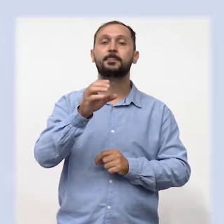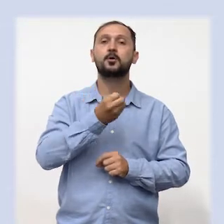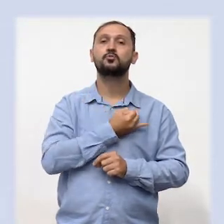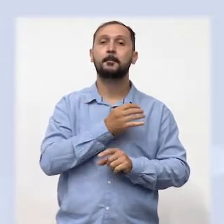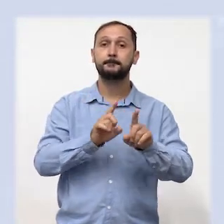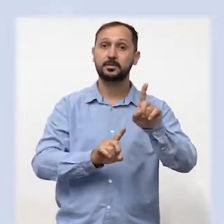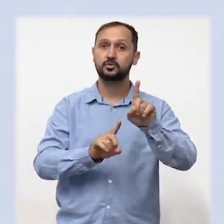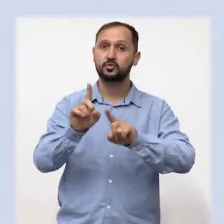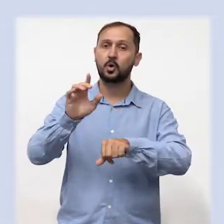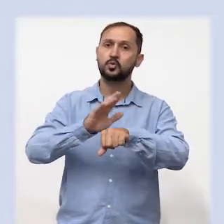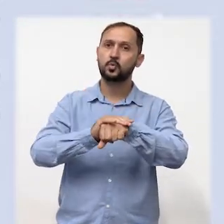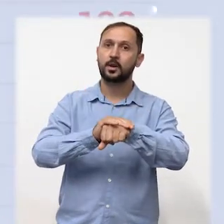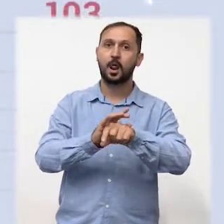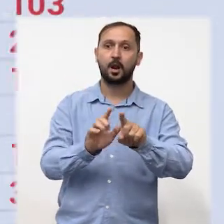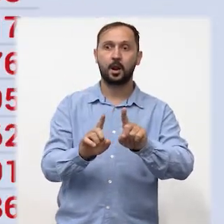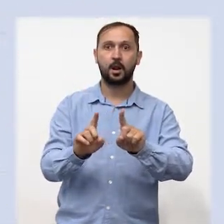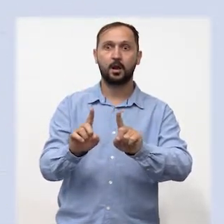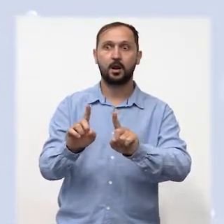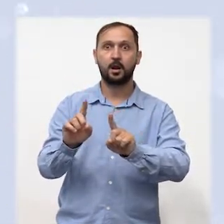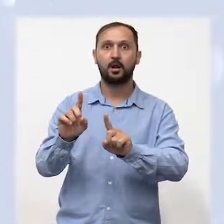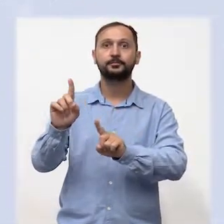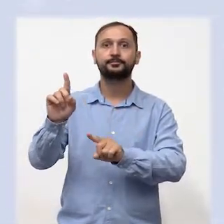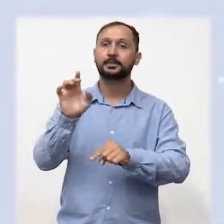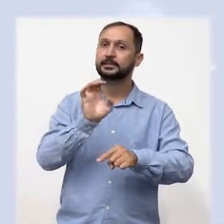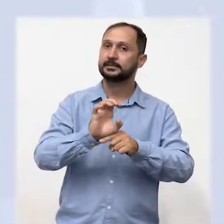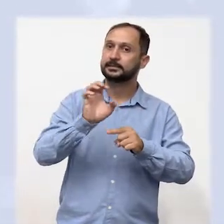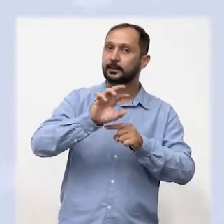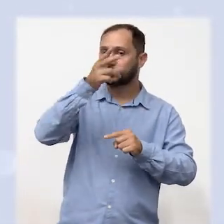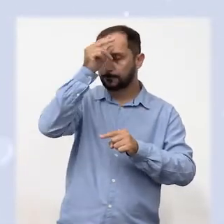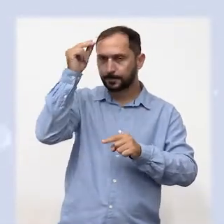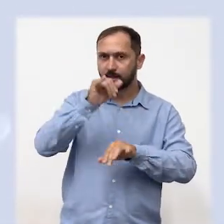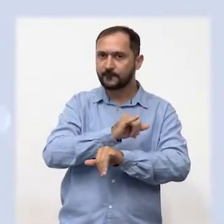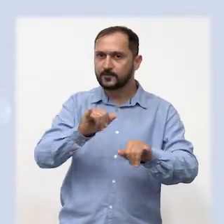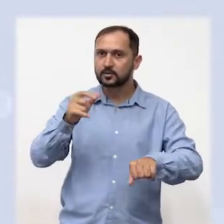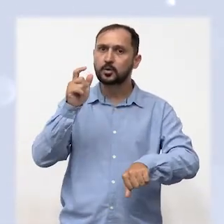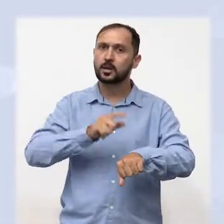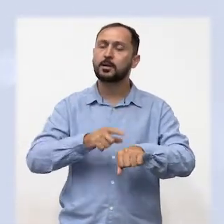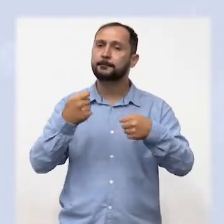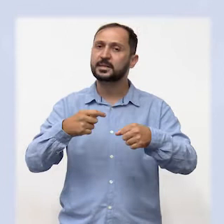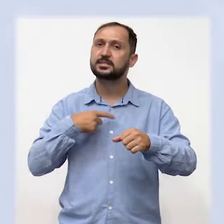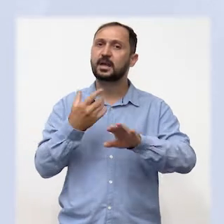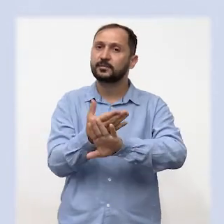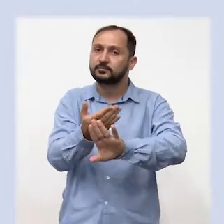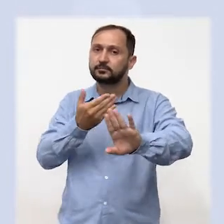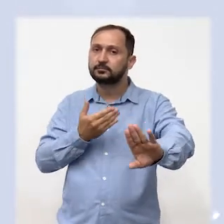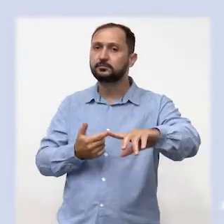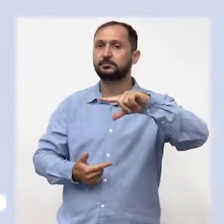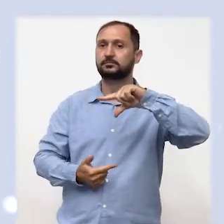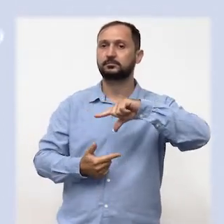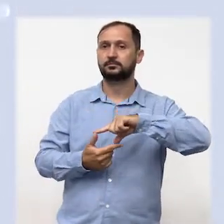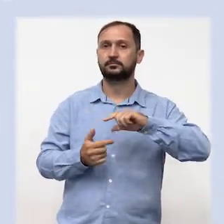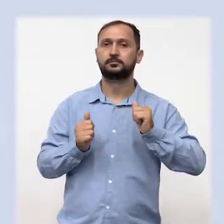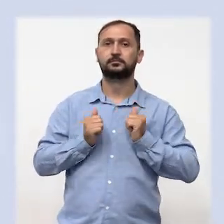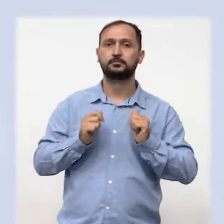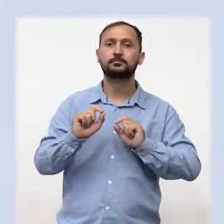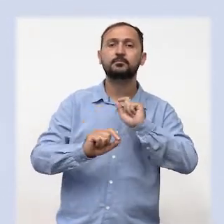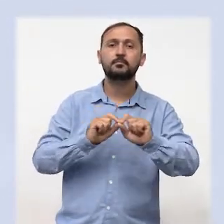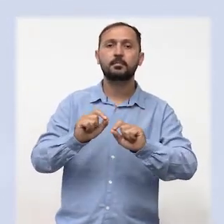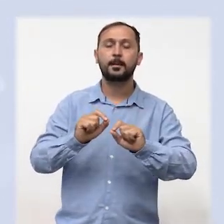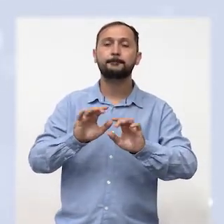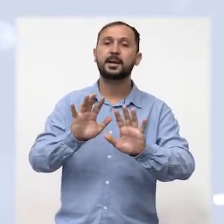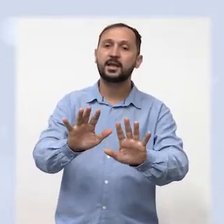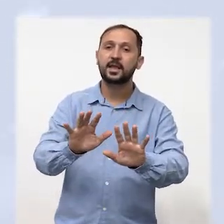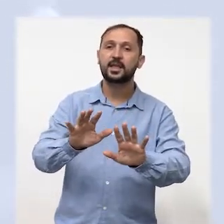número de doentes aumentando de forma muito rápida, estados e municípios decretaram ações de distanciamento social como forma de